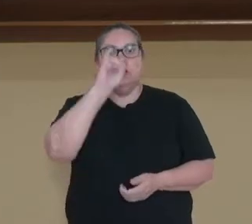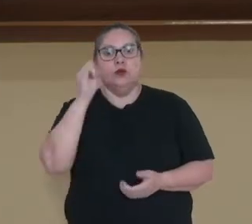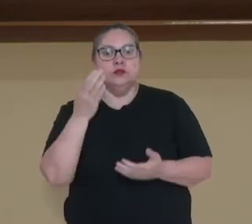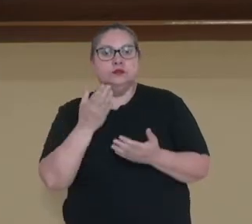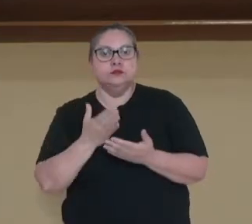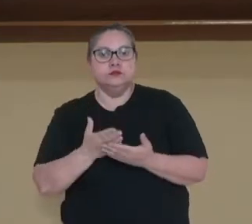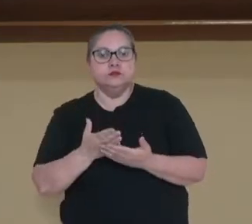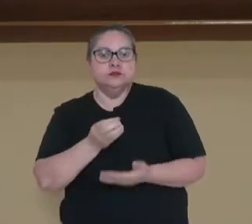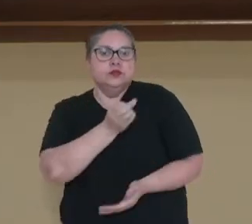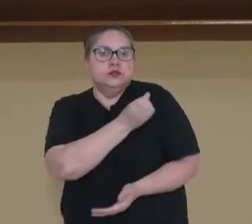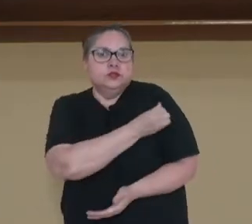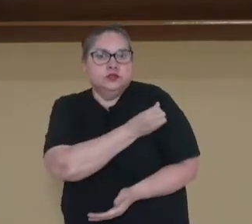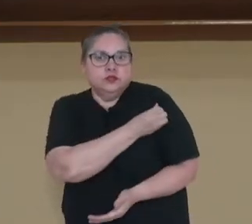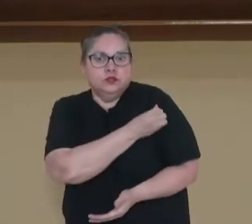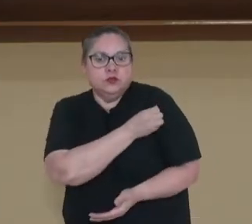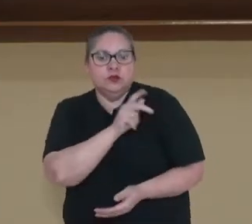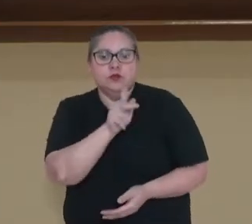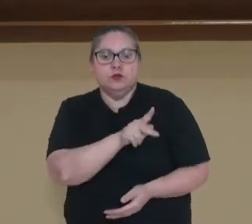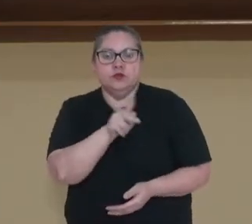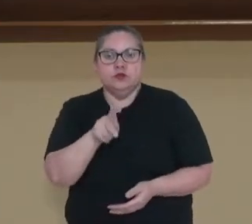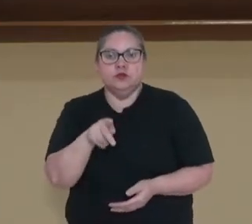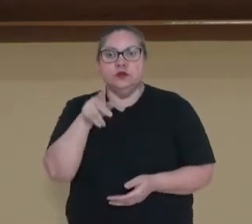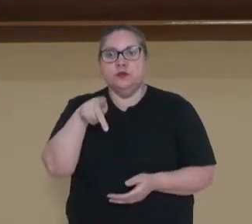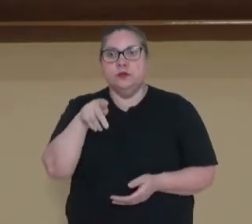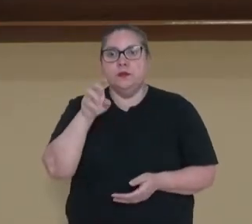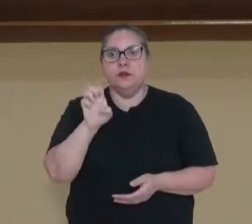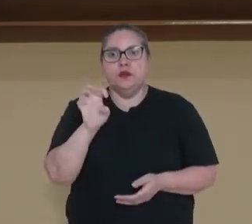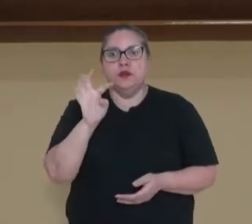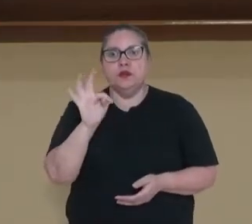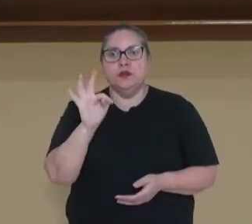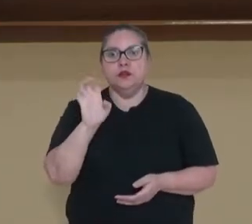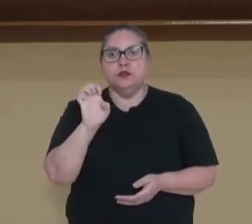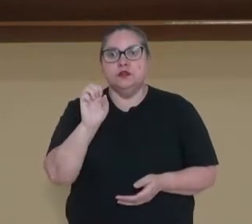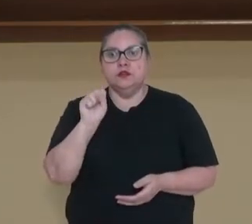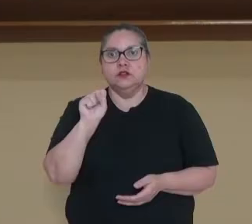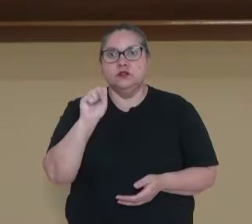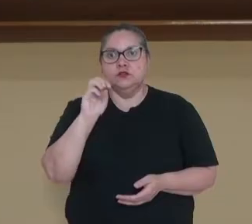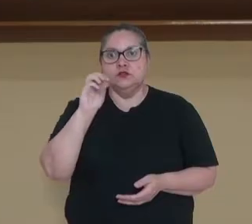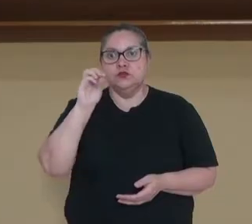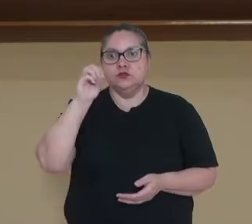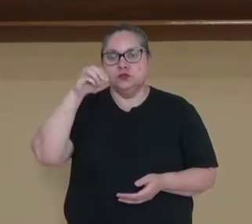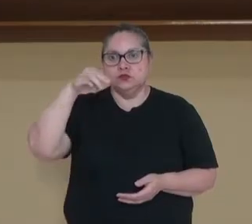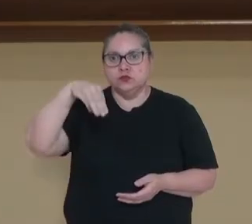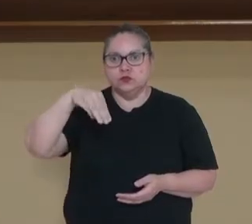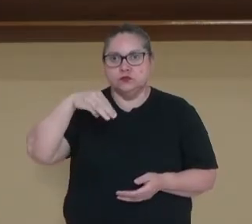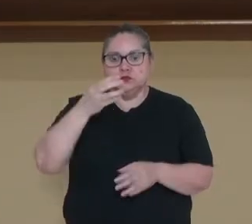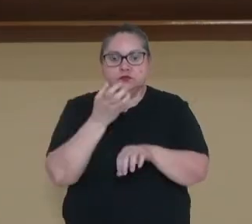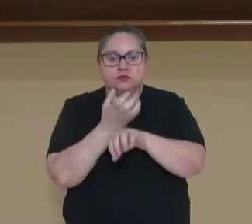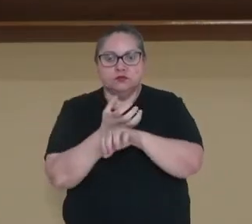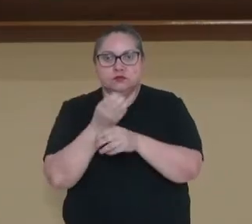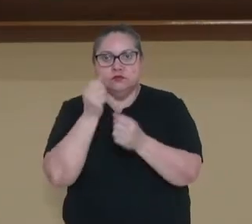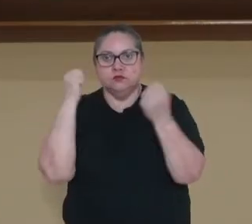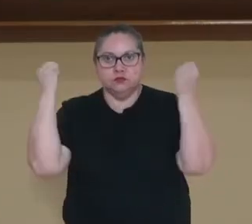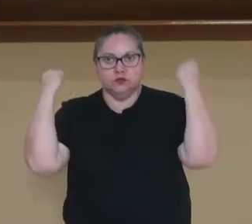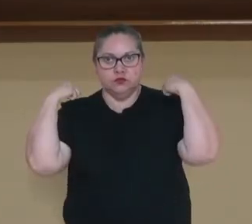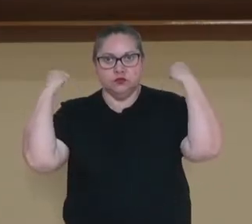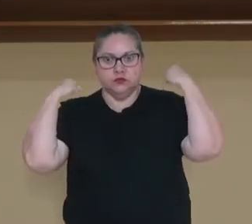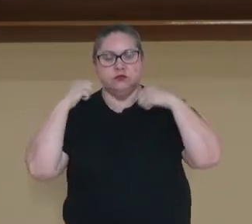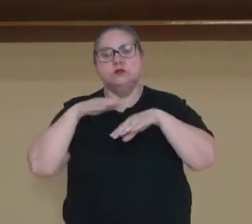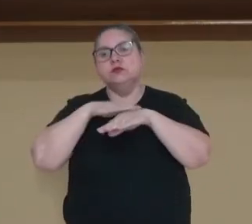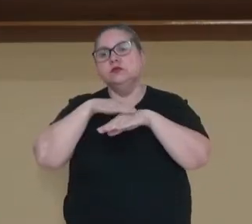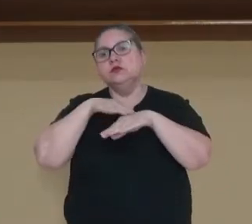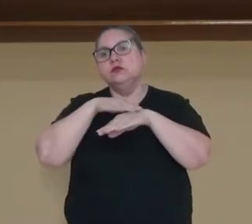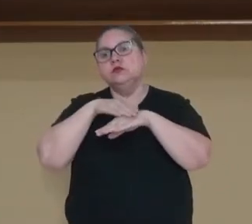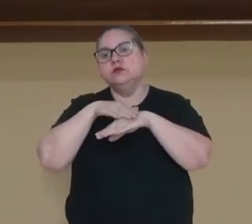Olá, pessoal do sexto ano. Eu sou o professor Peterson, da disciplina de Educação Física, e quero conversar com vocês